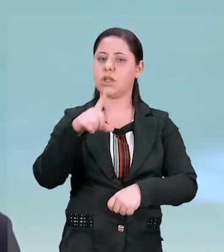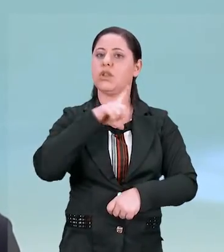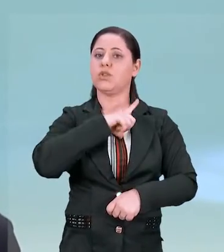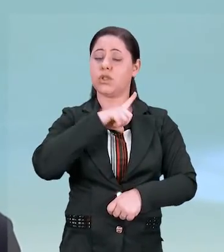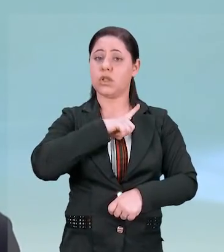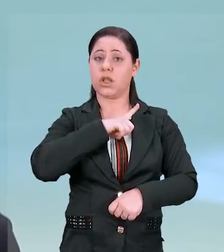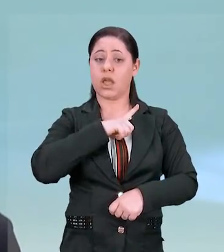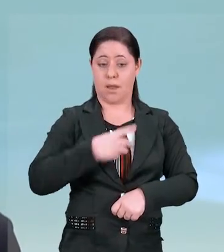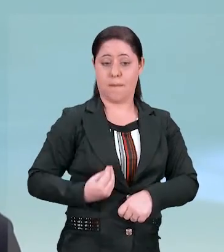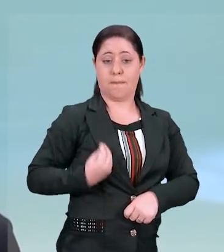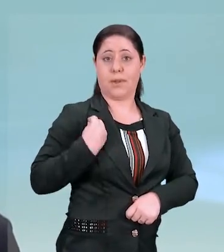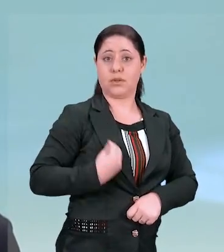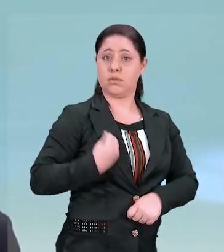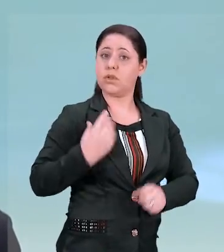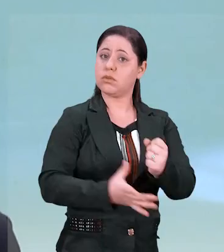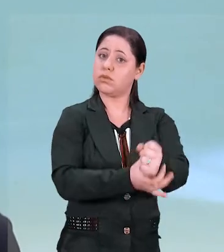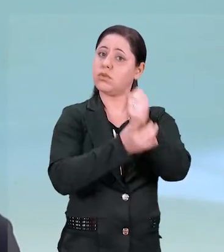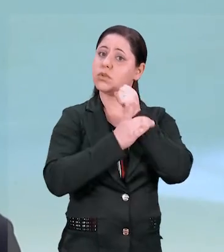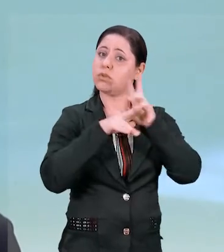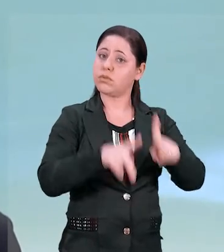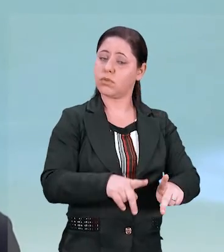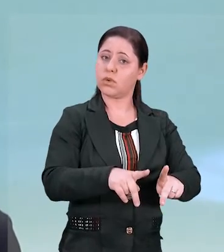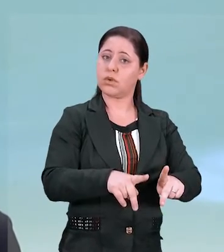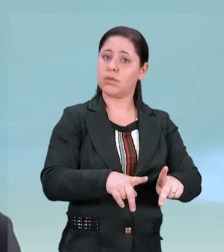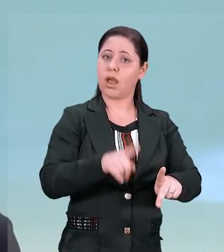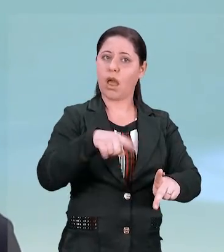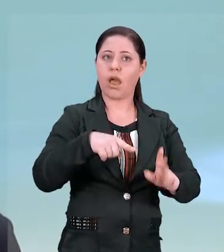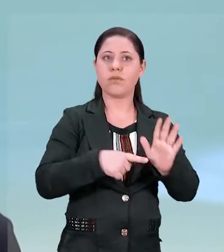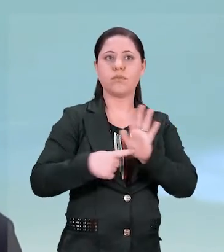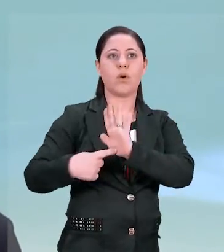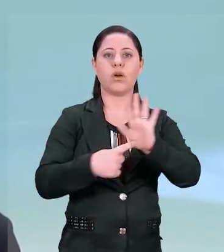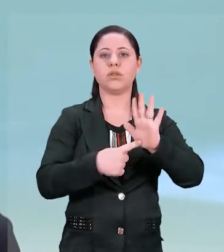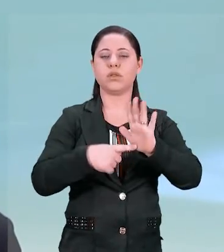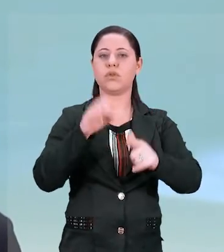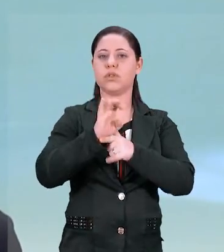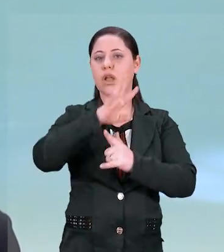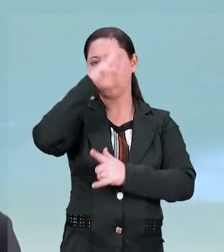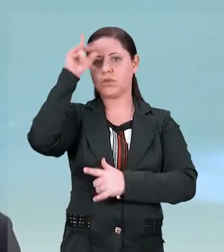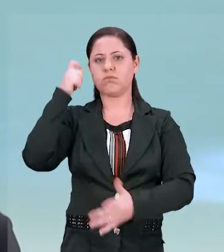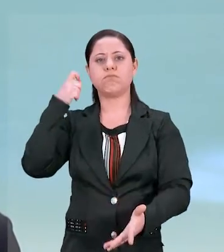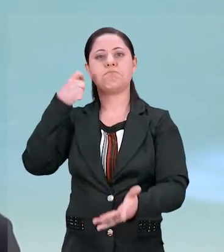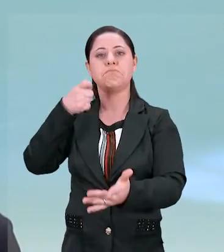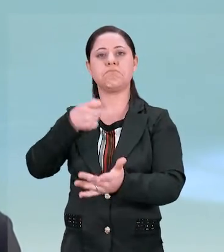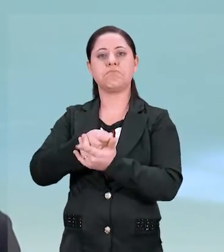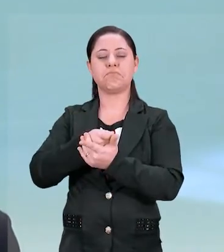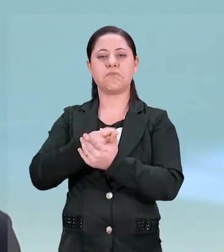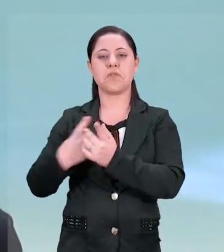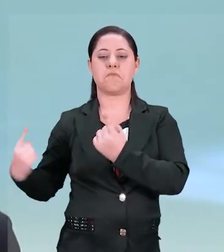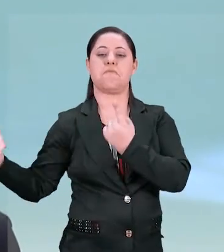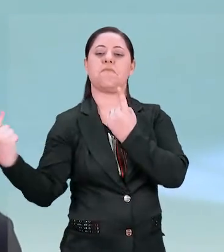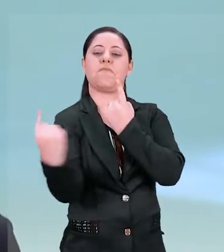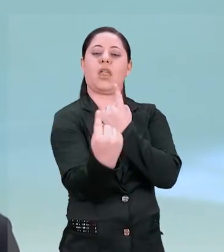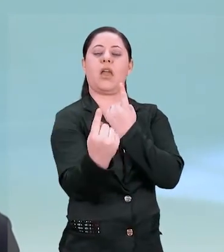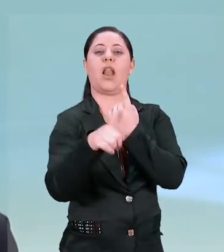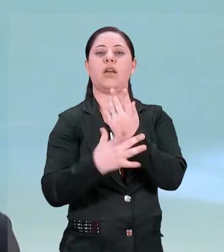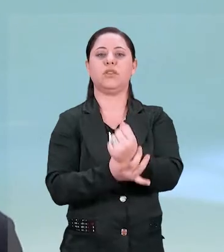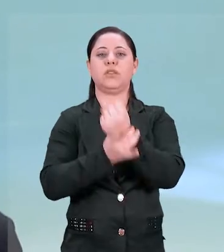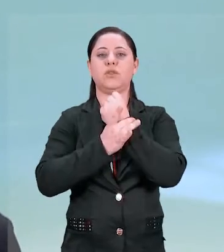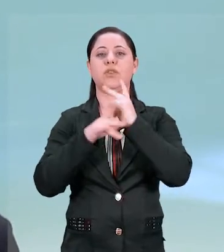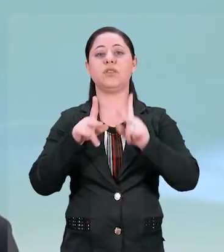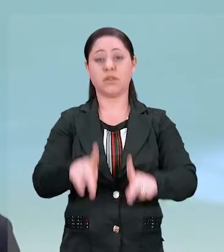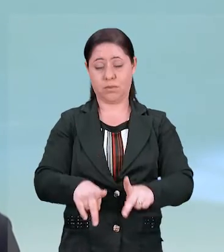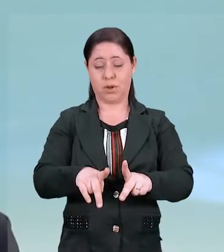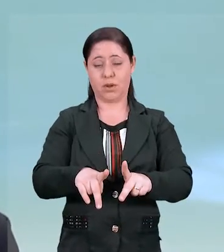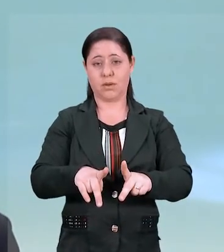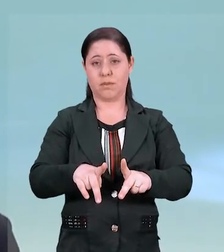da segurança. Então, são fatos assim que colocam Mato Grosso do Sul efetivamente na vanguarda da segurança pública.